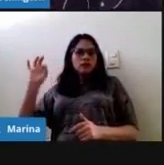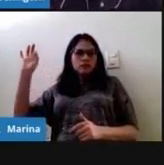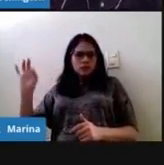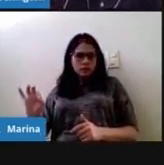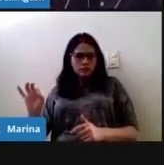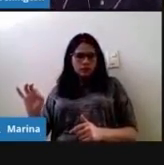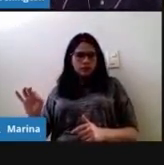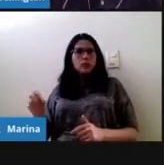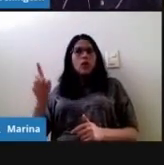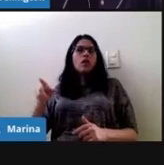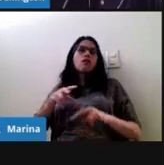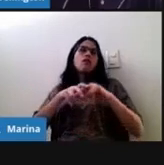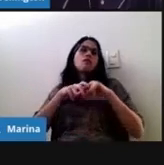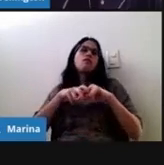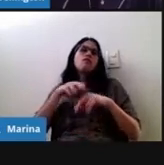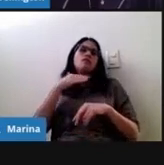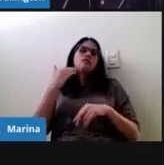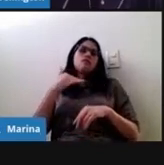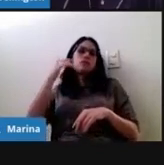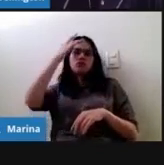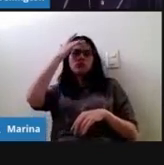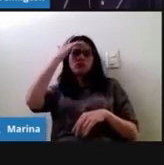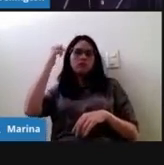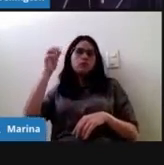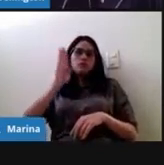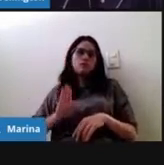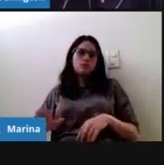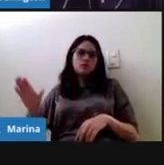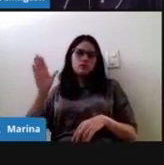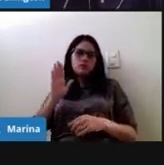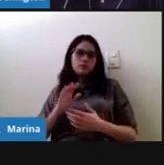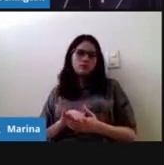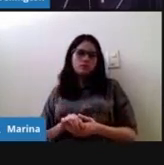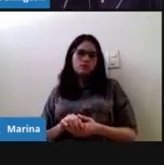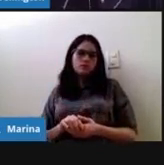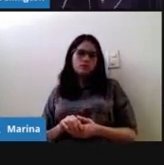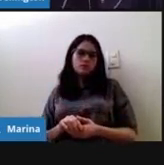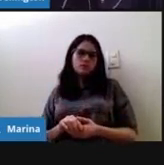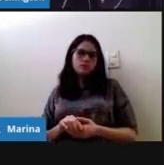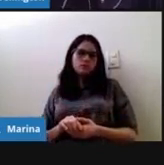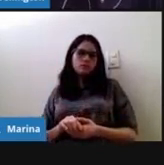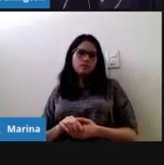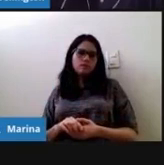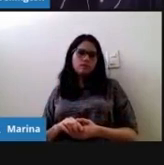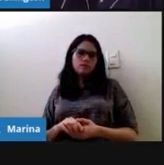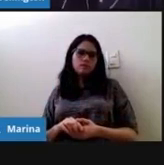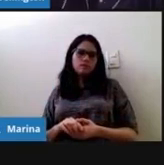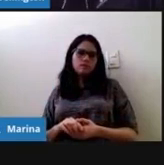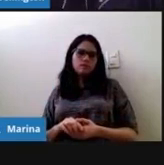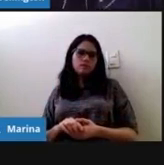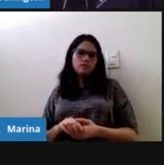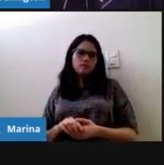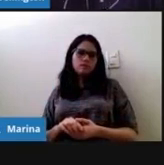72% das causas de morte. Tá? Então, logo, né, é